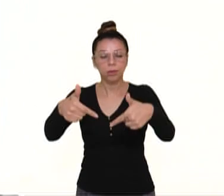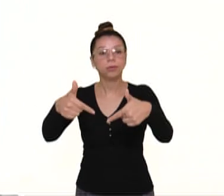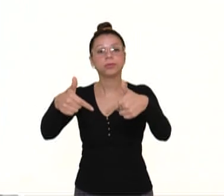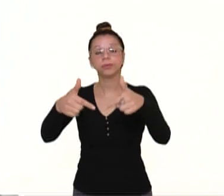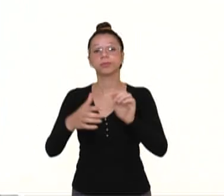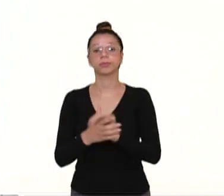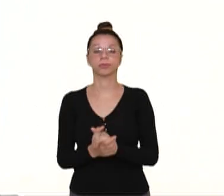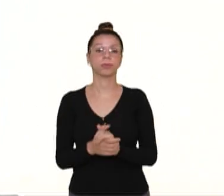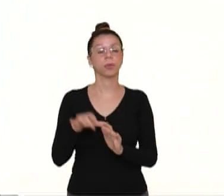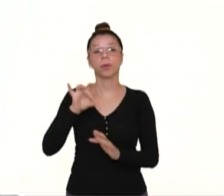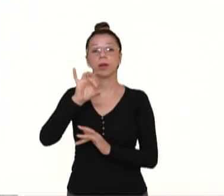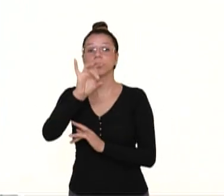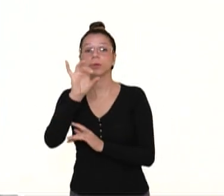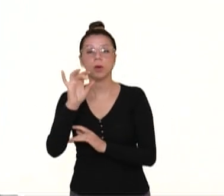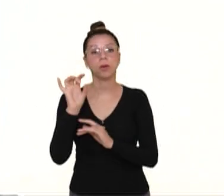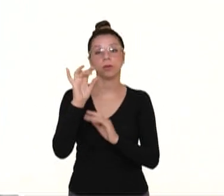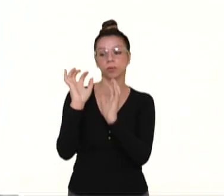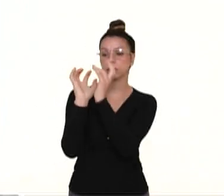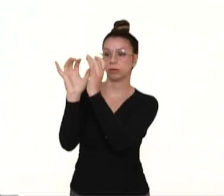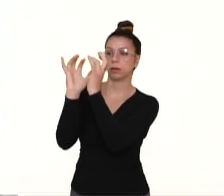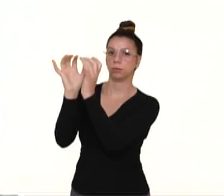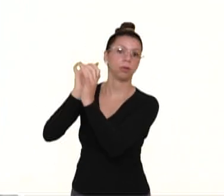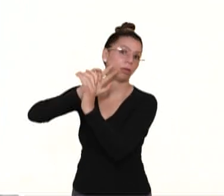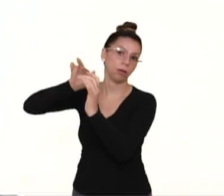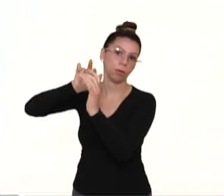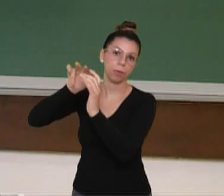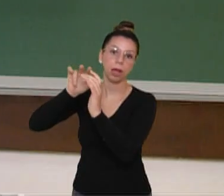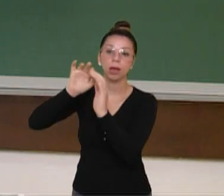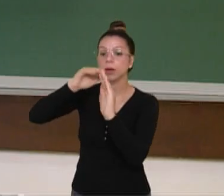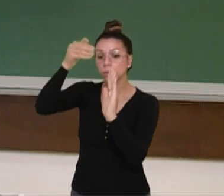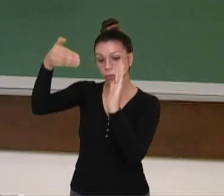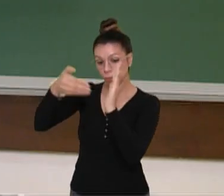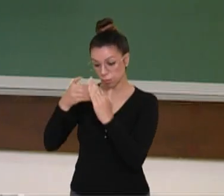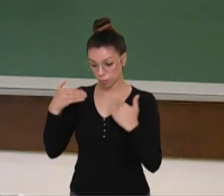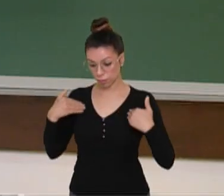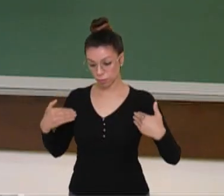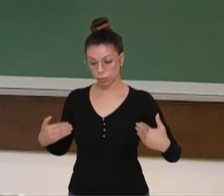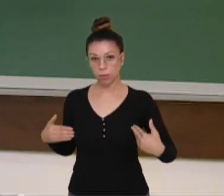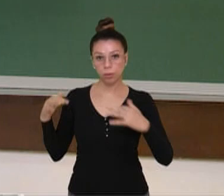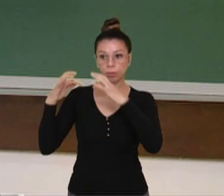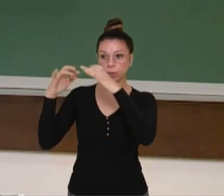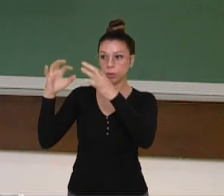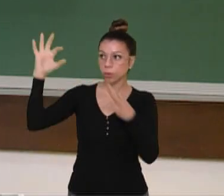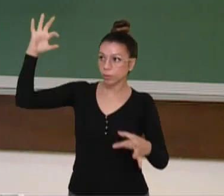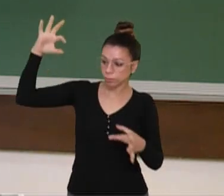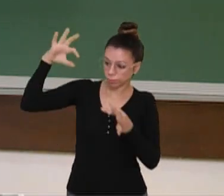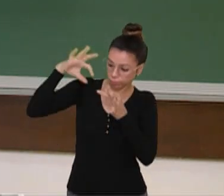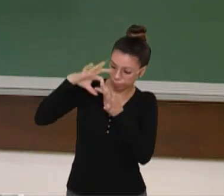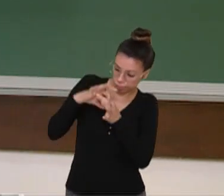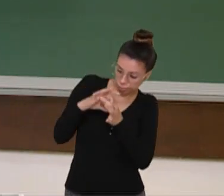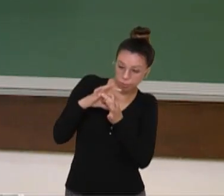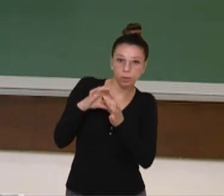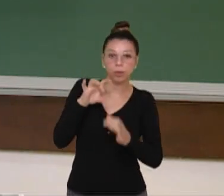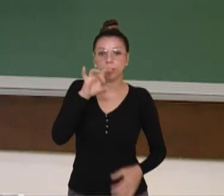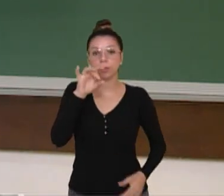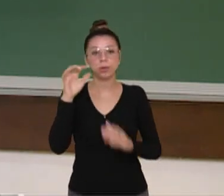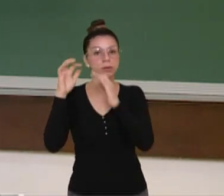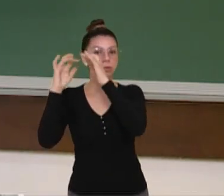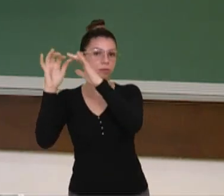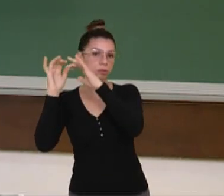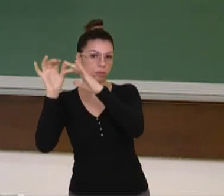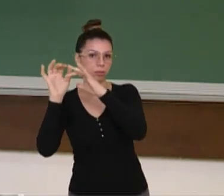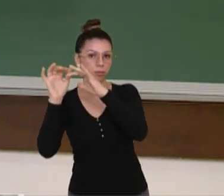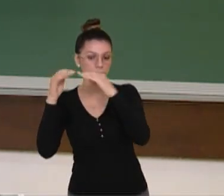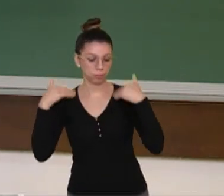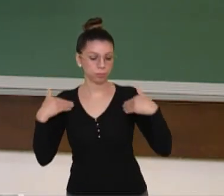corpo. Não é uma ação exclusiva do cérebro. Então, para dançar, a gente precisa pensar com o corpo, não apenas com a